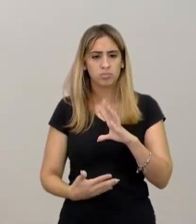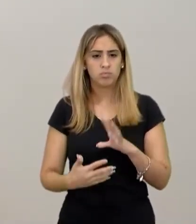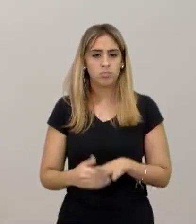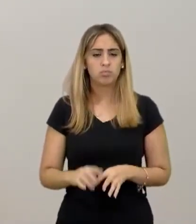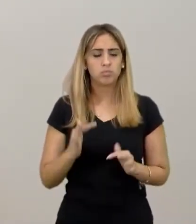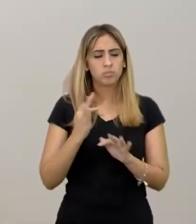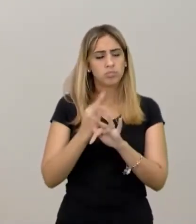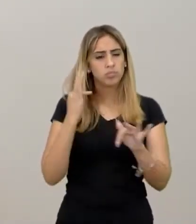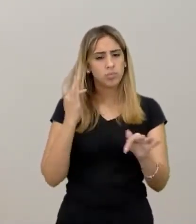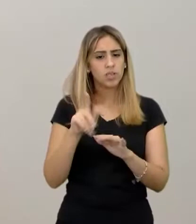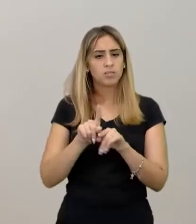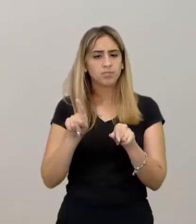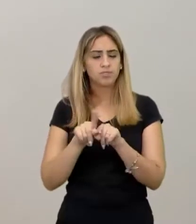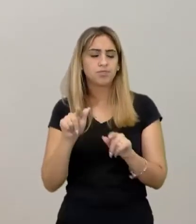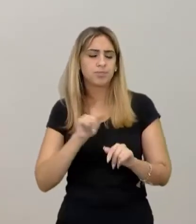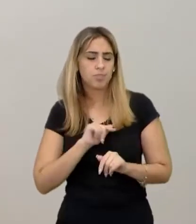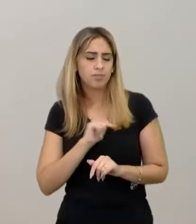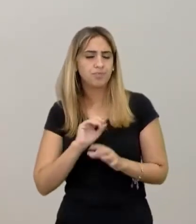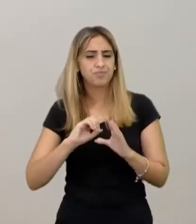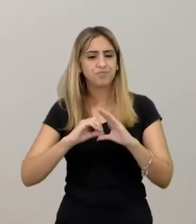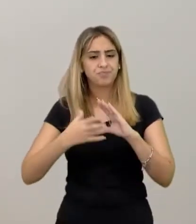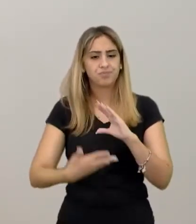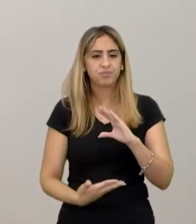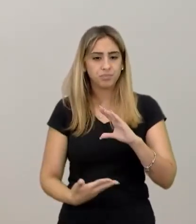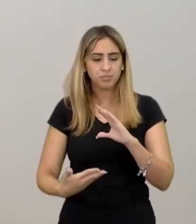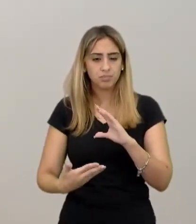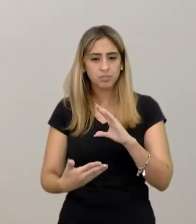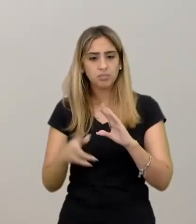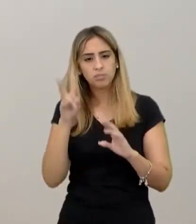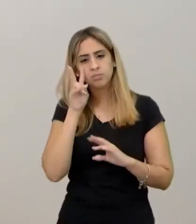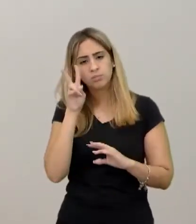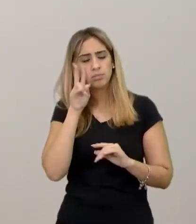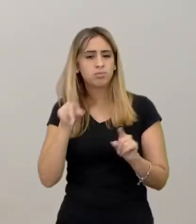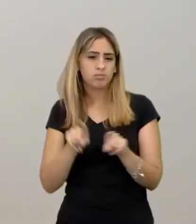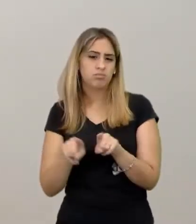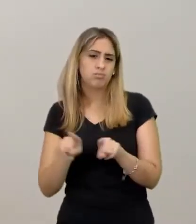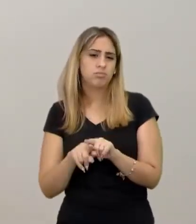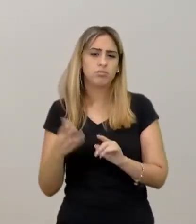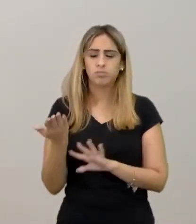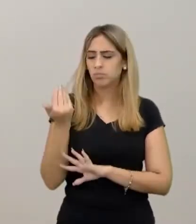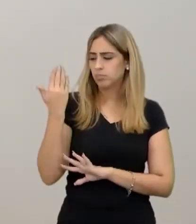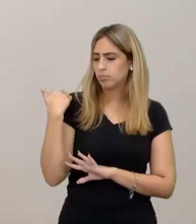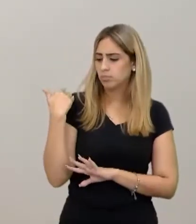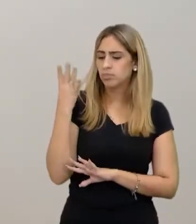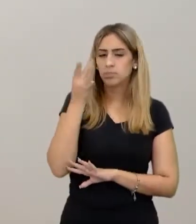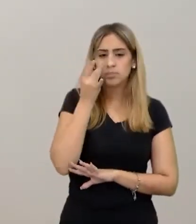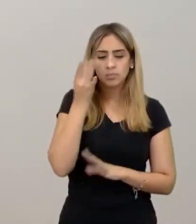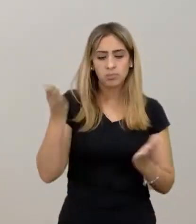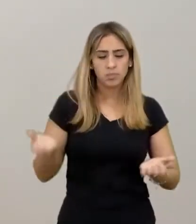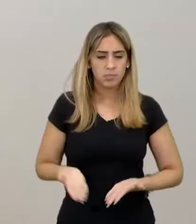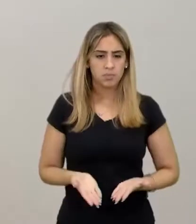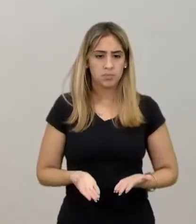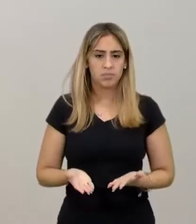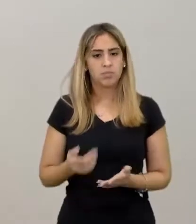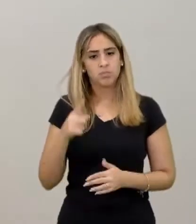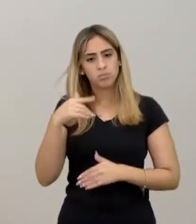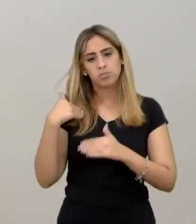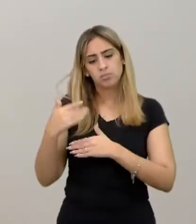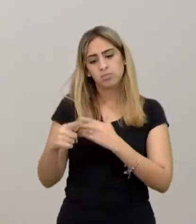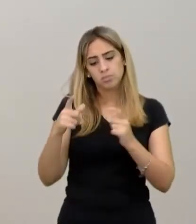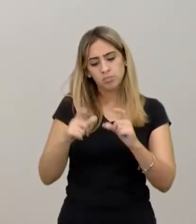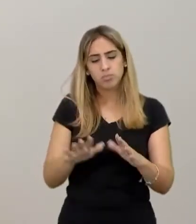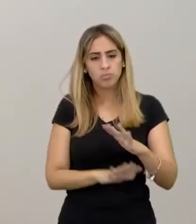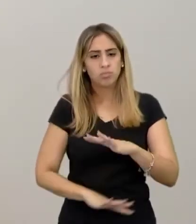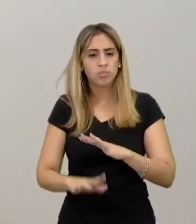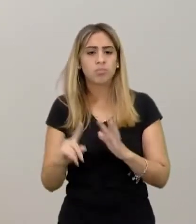características físicas, mas ela também tem as características históricas, né? A gente tem do passado e presente dentro deste